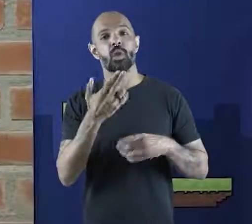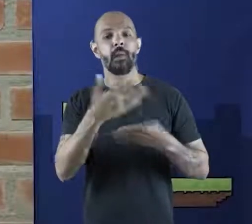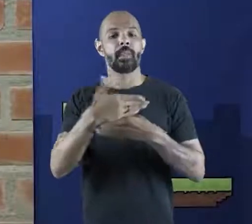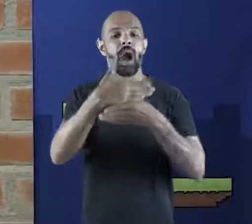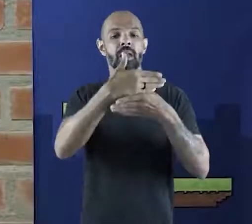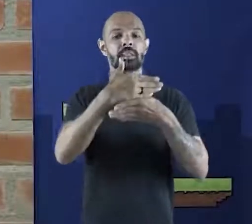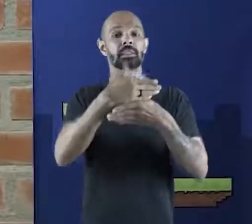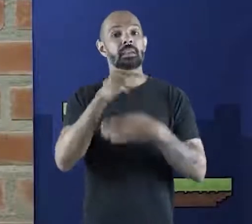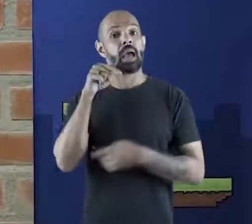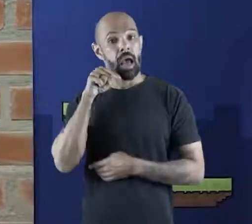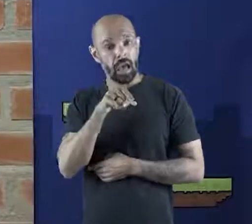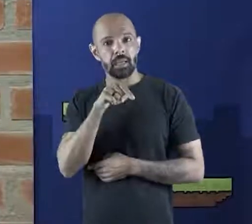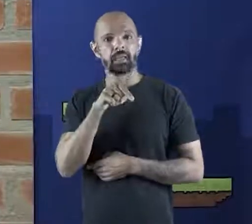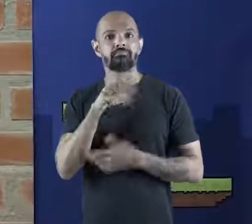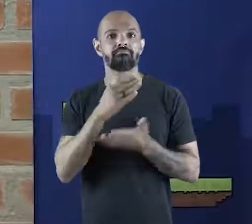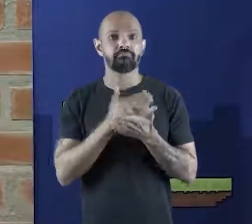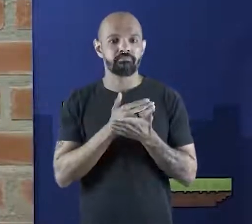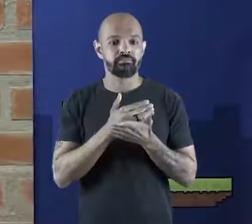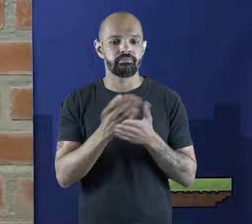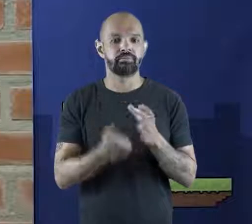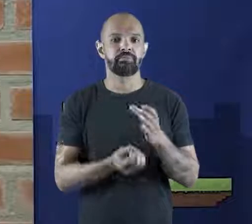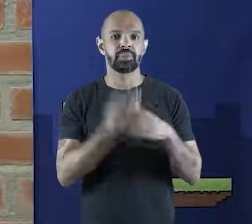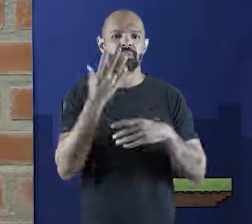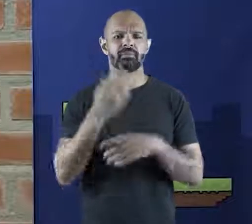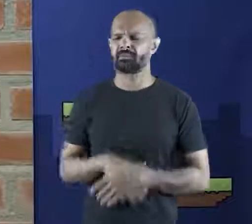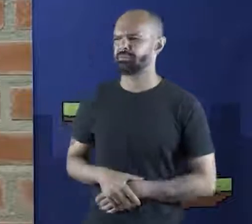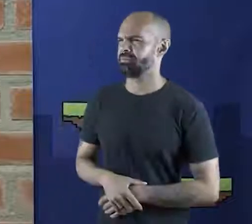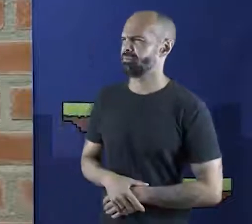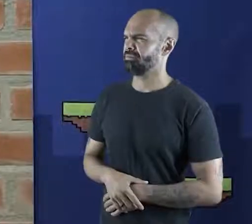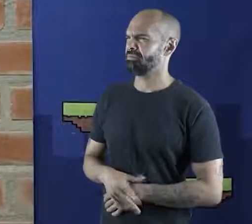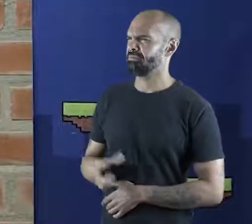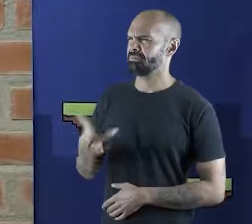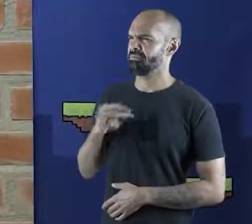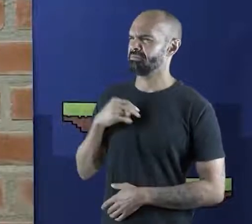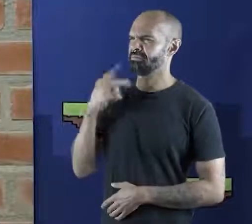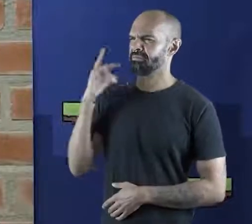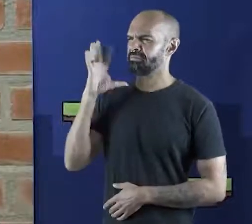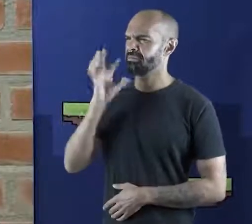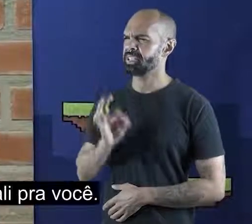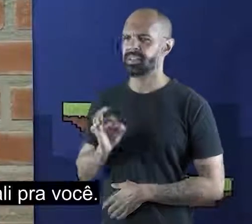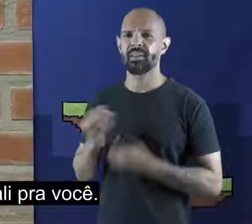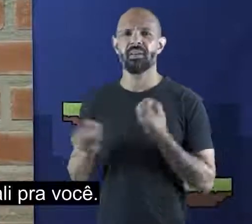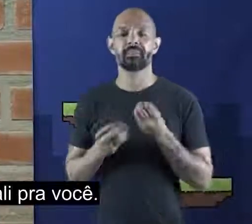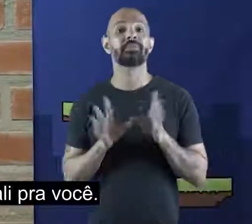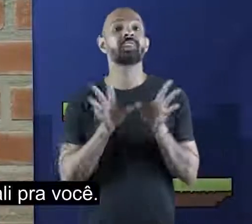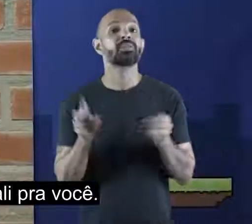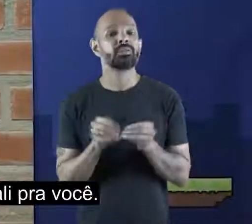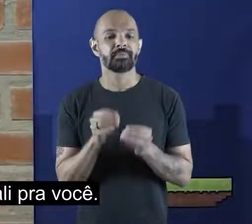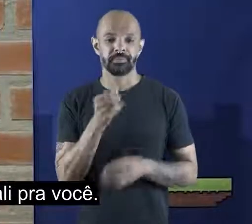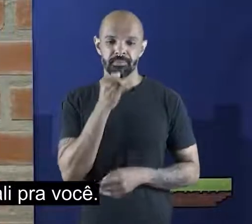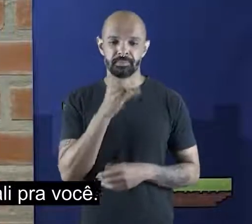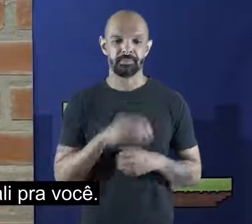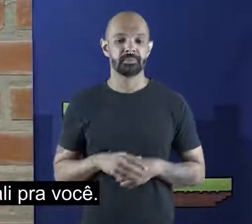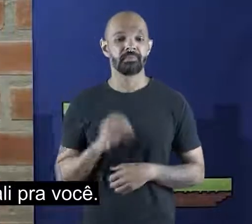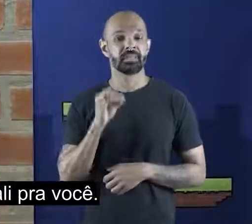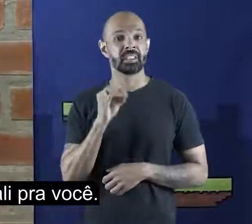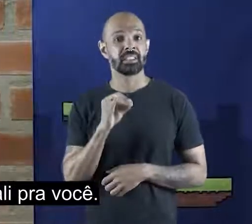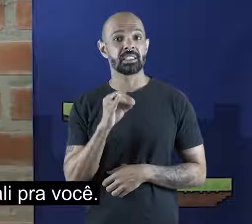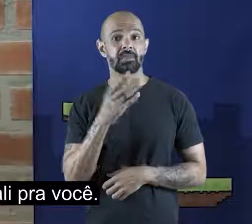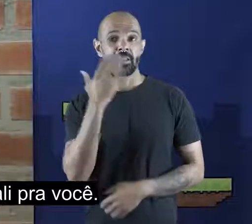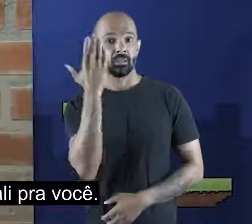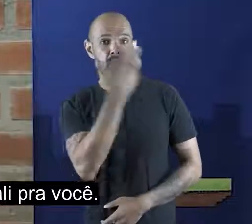parede, e a partir dali ela é formada. Nossa, que confusão, Marcelo. Como assim? Resumindo, quando você